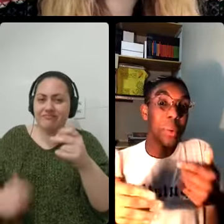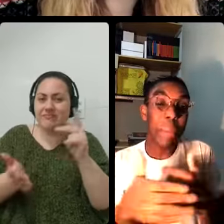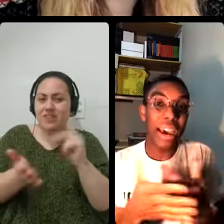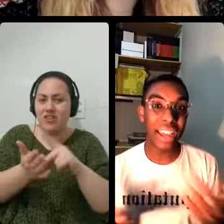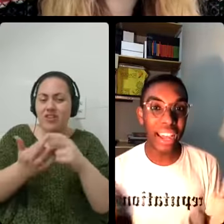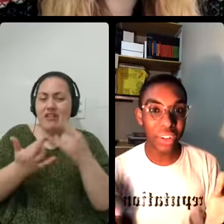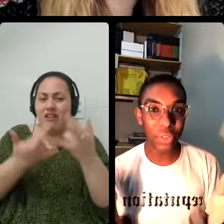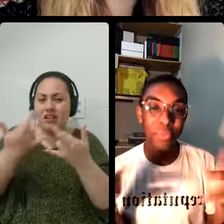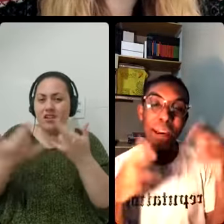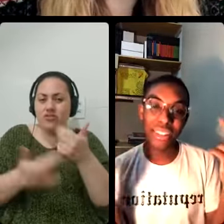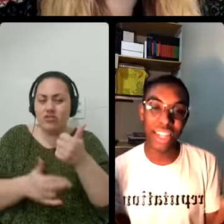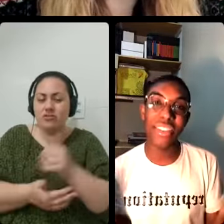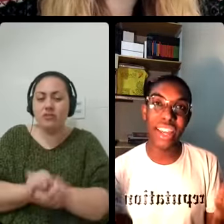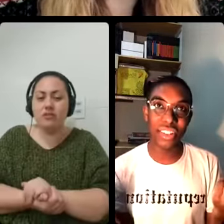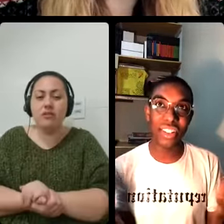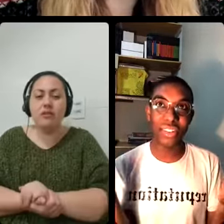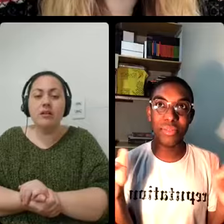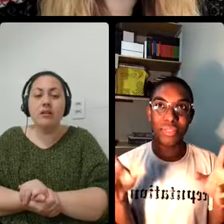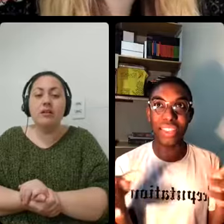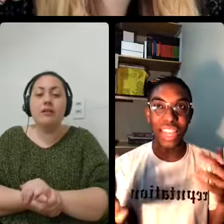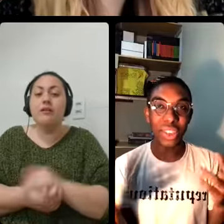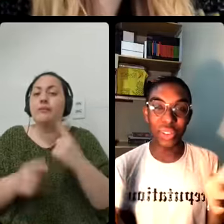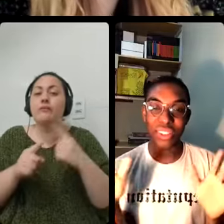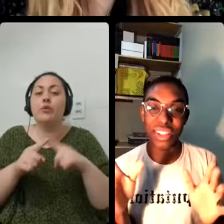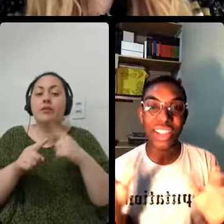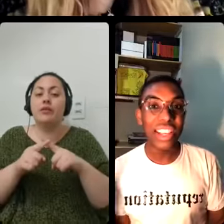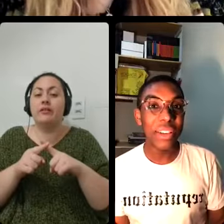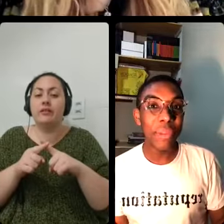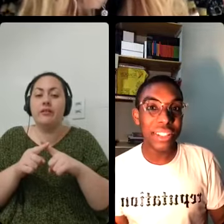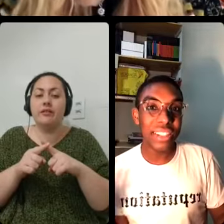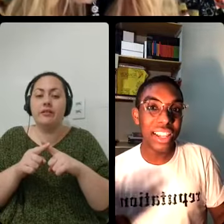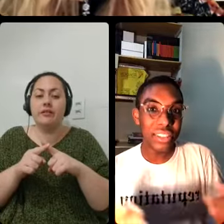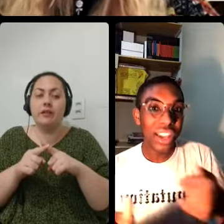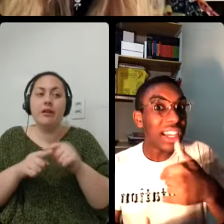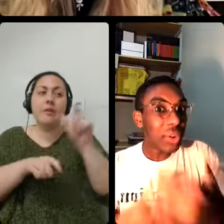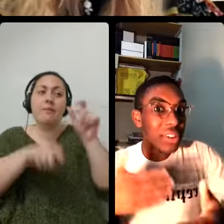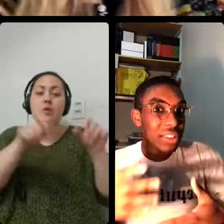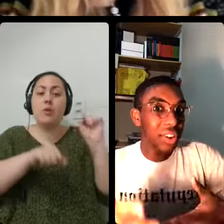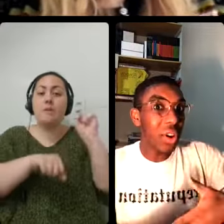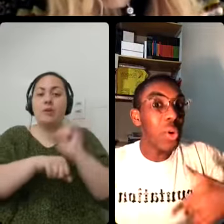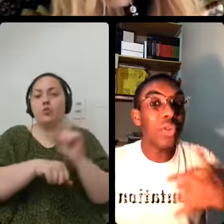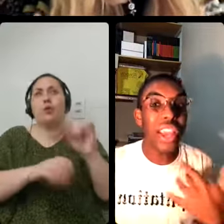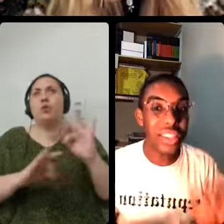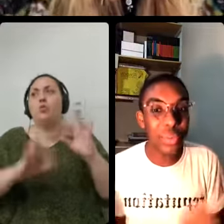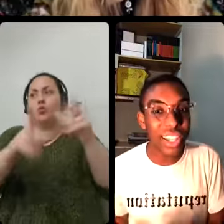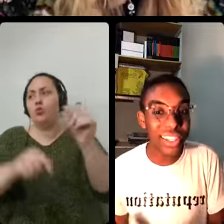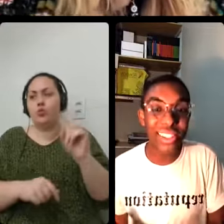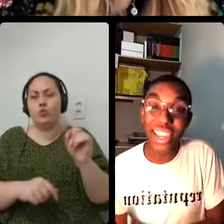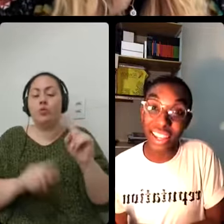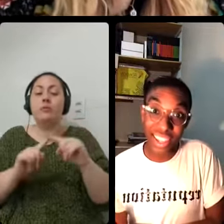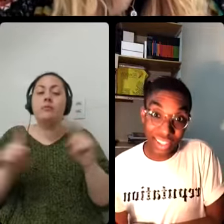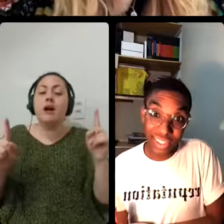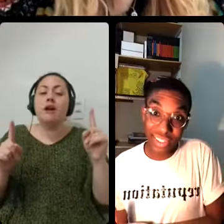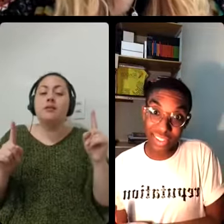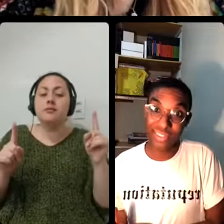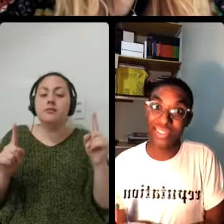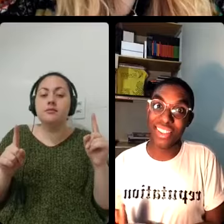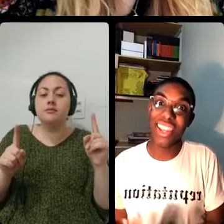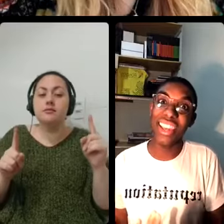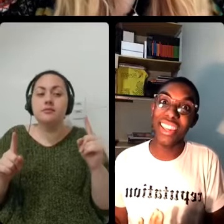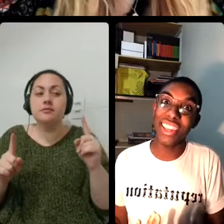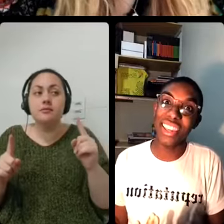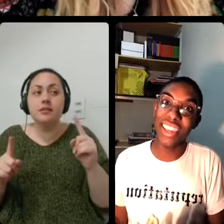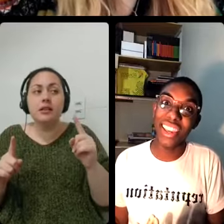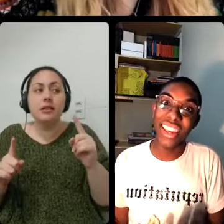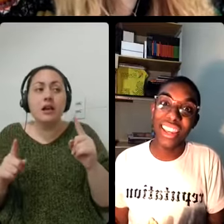pessoas só pararam, na verdade, elas nem todas, né? Mas assim, as coisas só não acontecem porque existem leis,